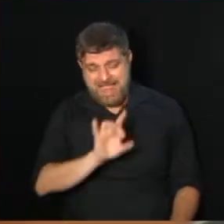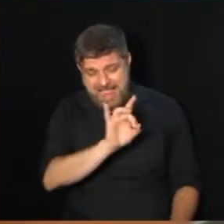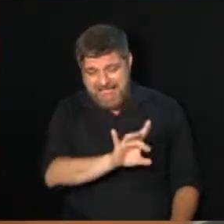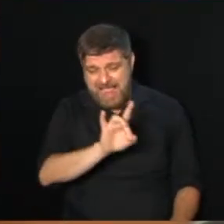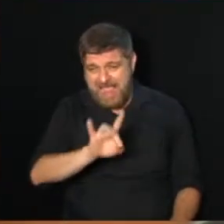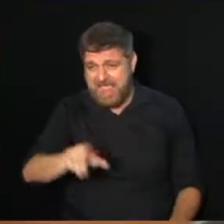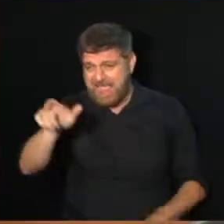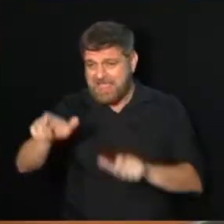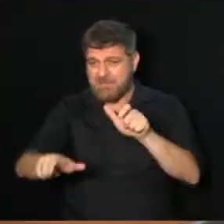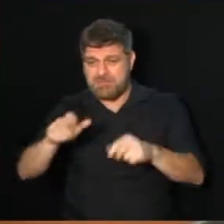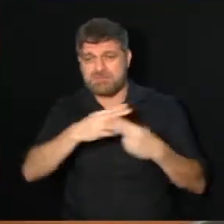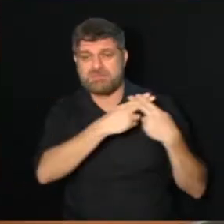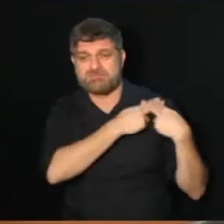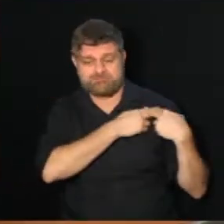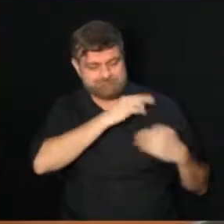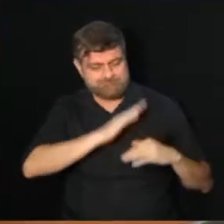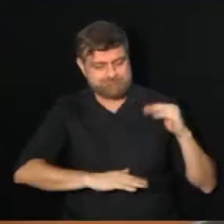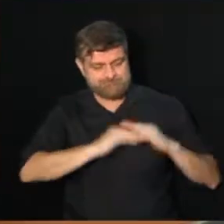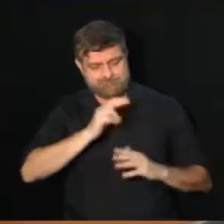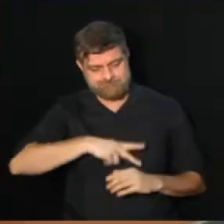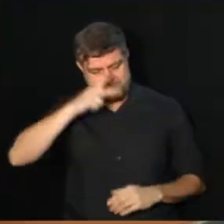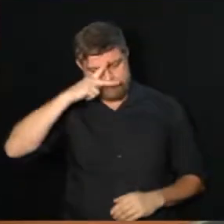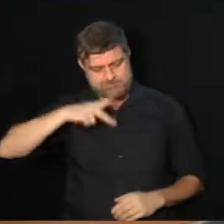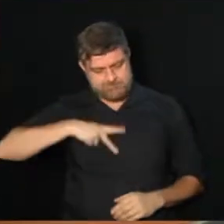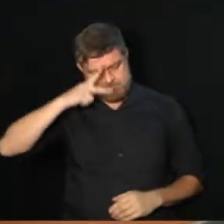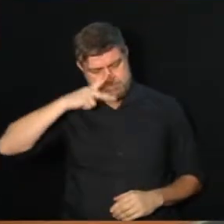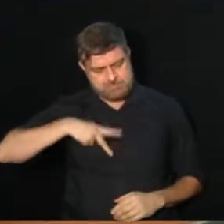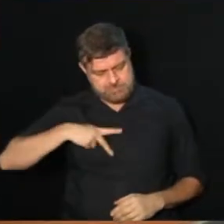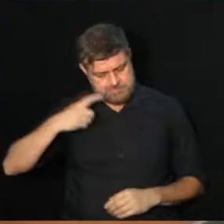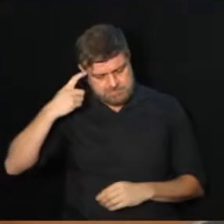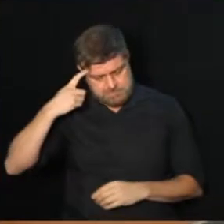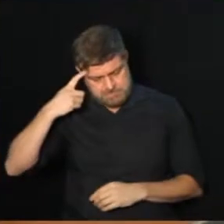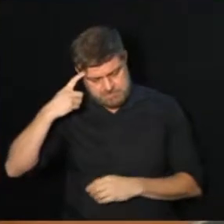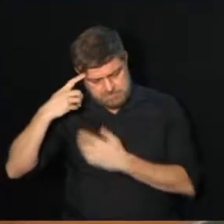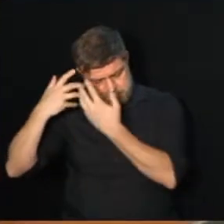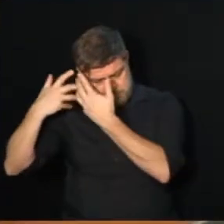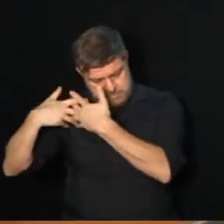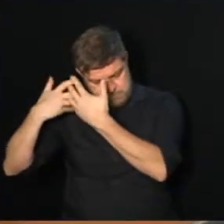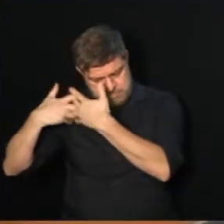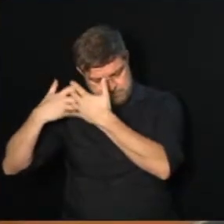se responsabilize pelo seu ato, reflita do que fez, consiga se